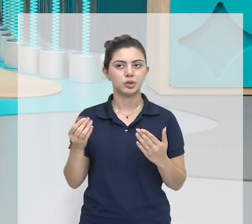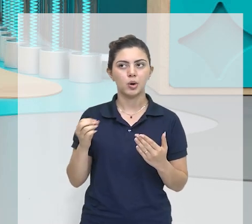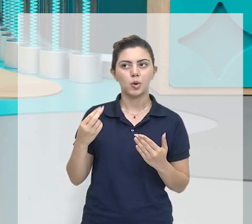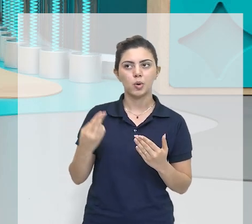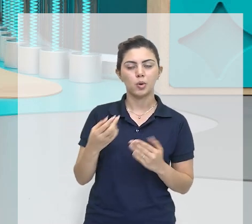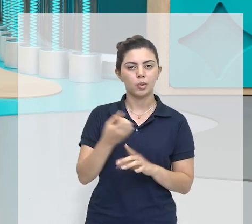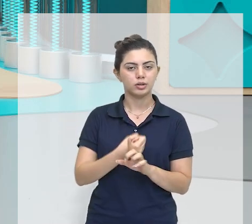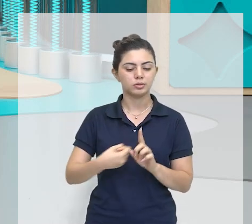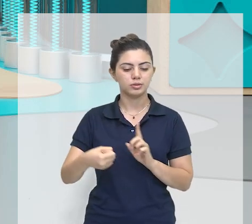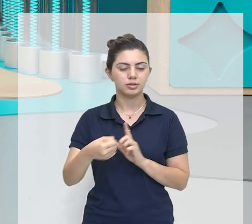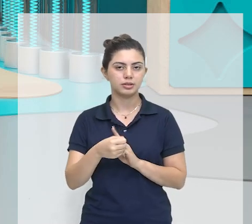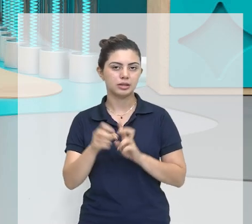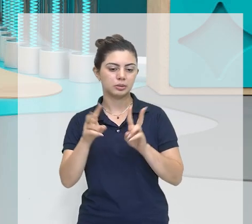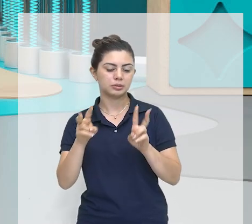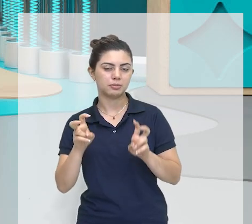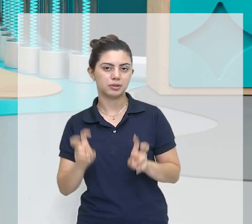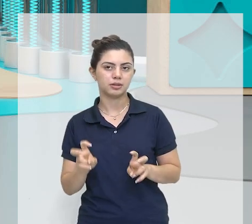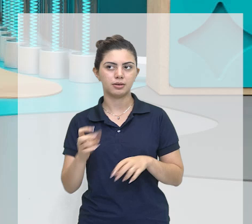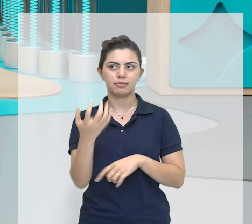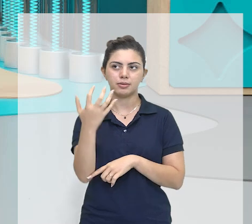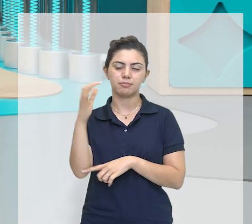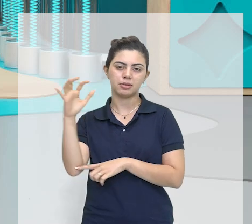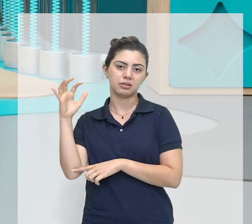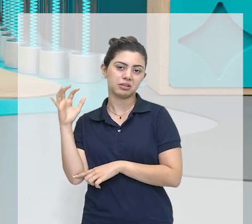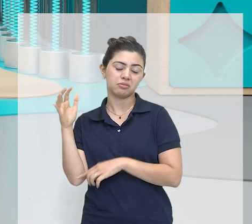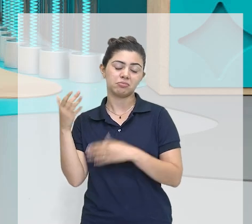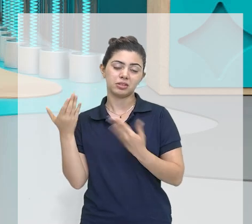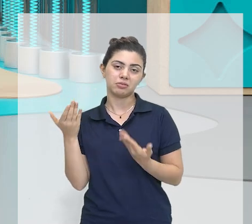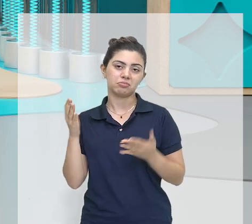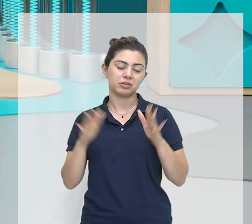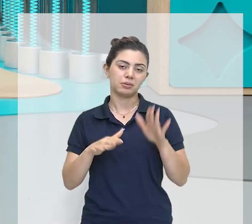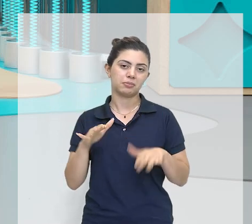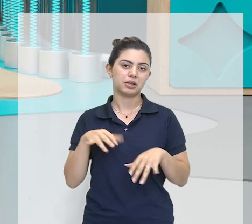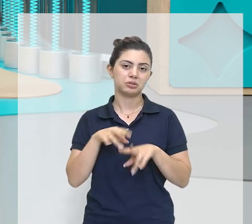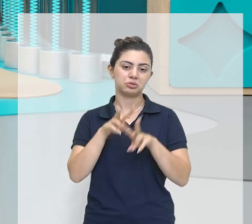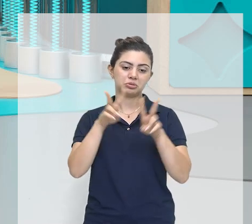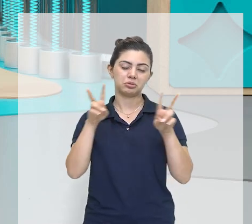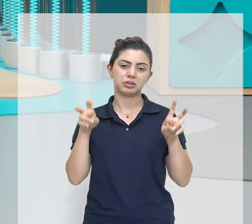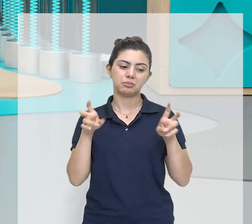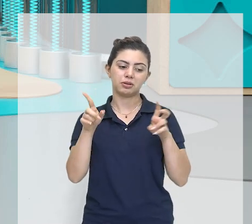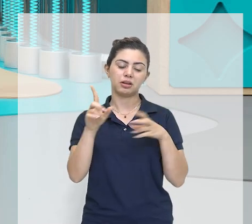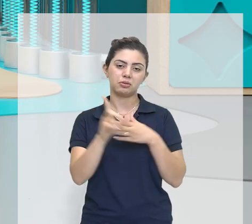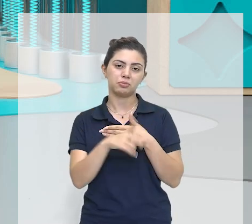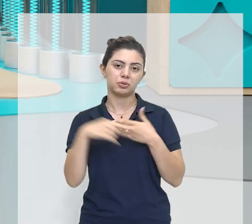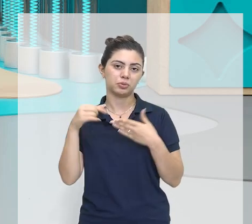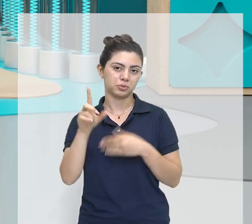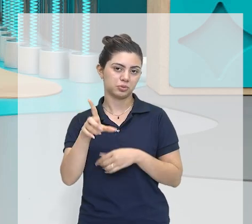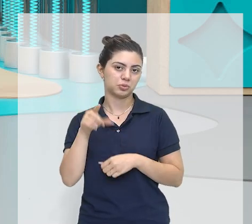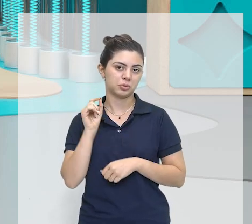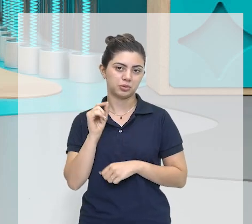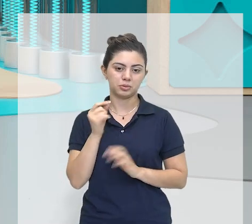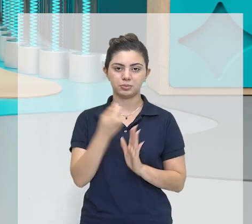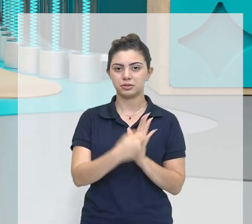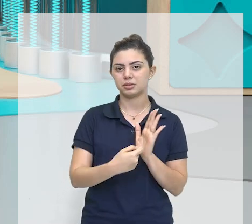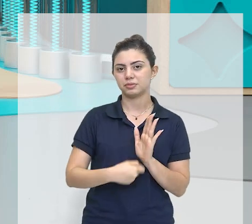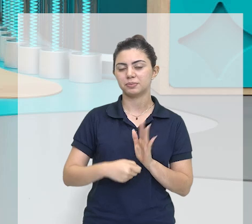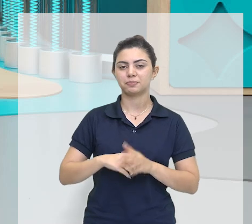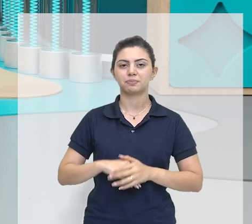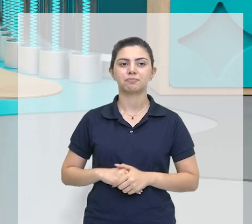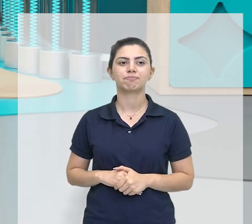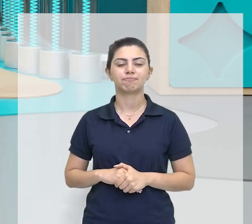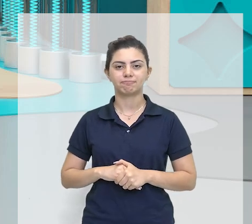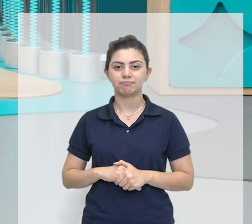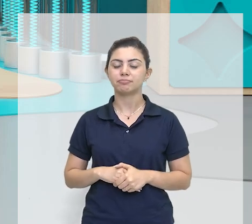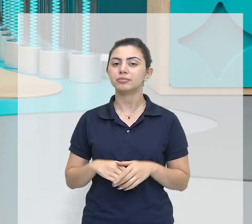questões sociais, ambientais. Depende do tema, né, que o poeta queira explorar e